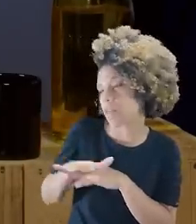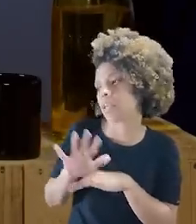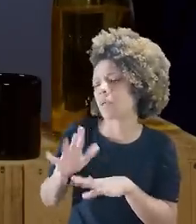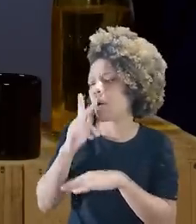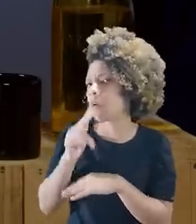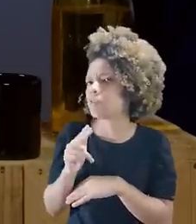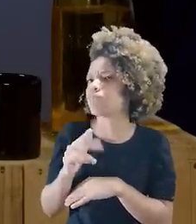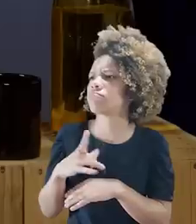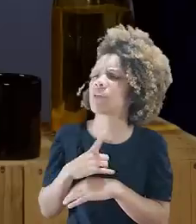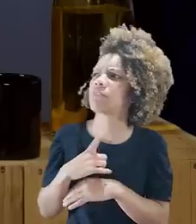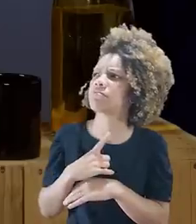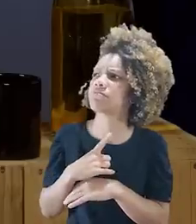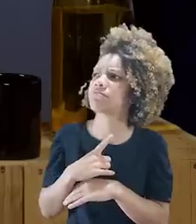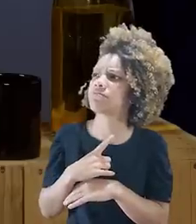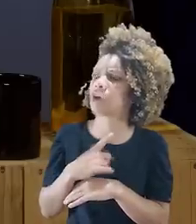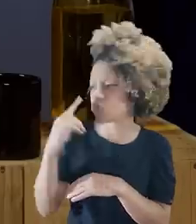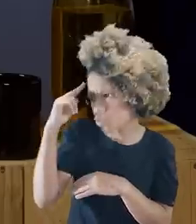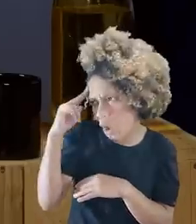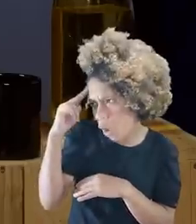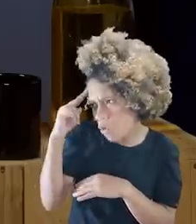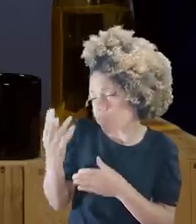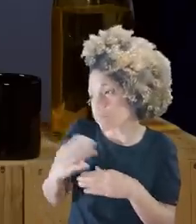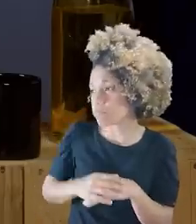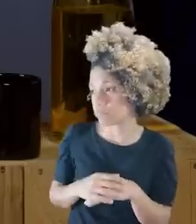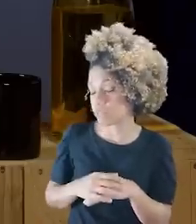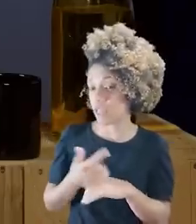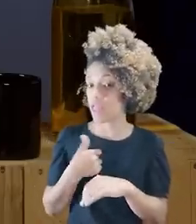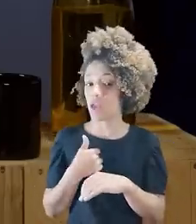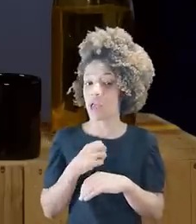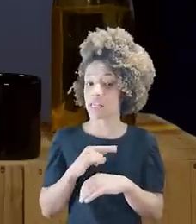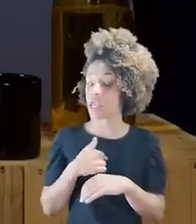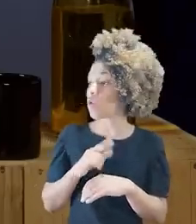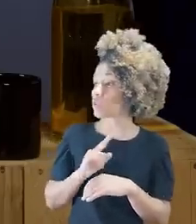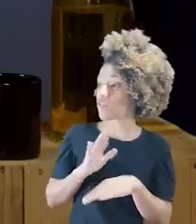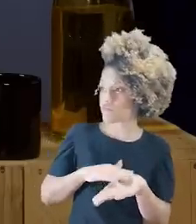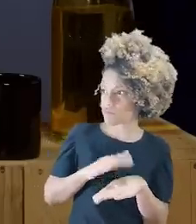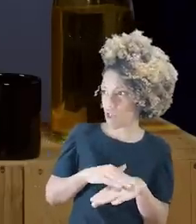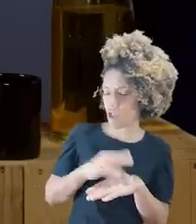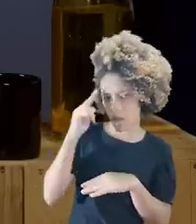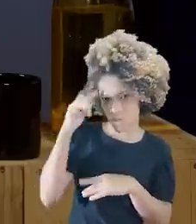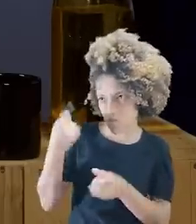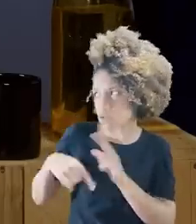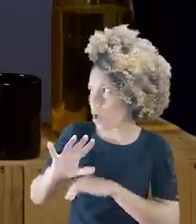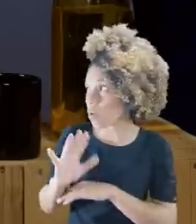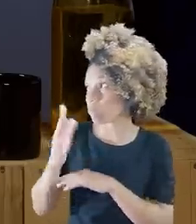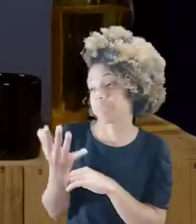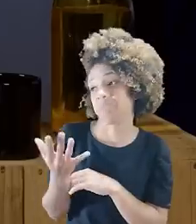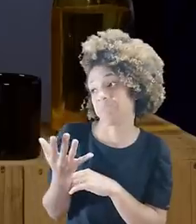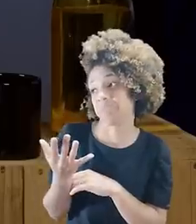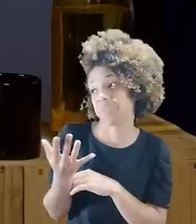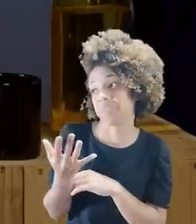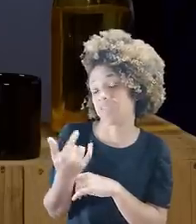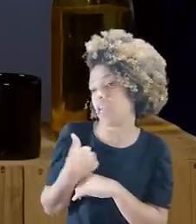acho que a gente tem sonhos e que eu se eu não realizasse os meus sonhos se eu não